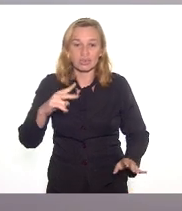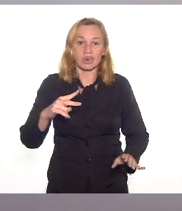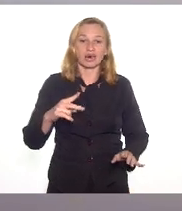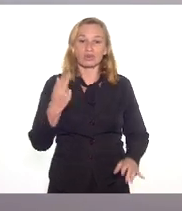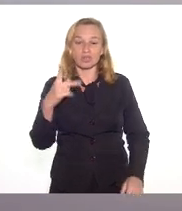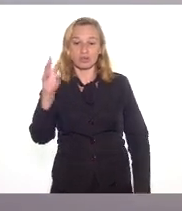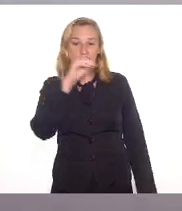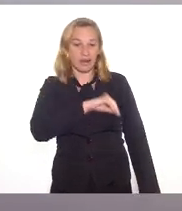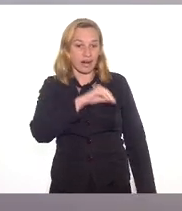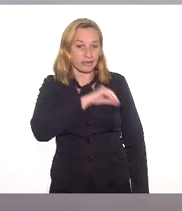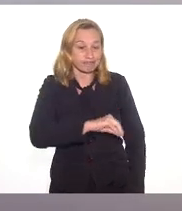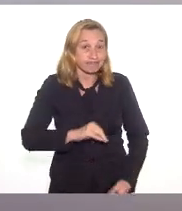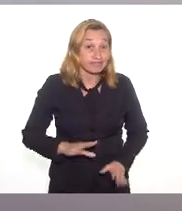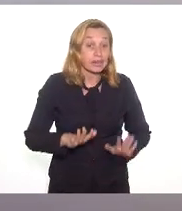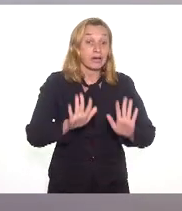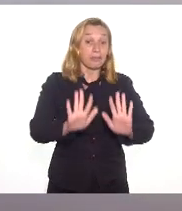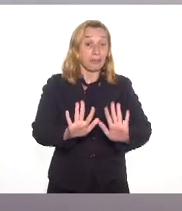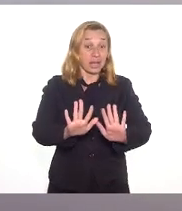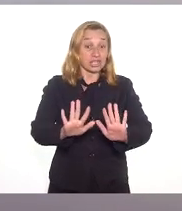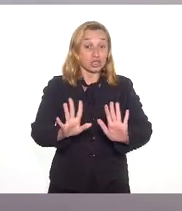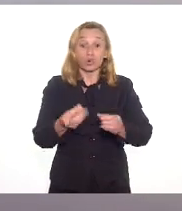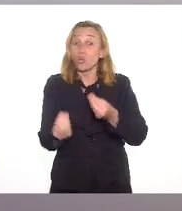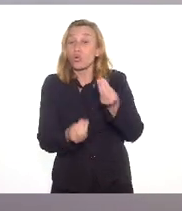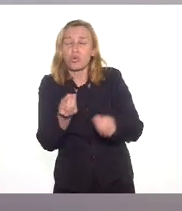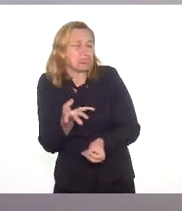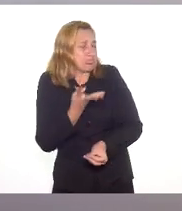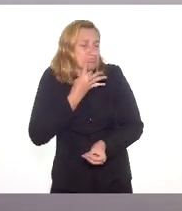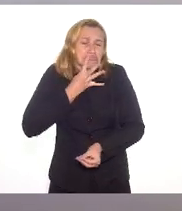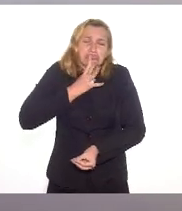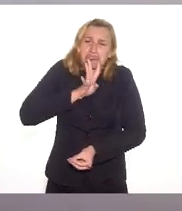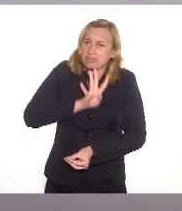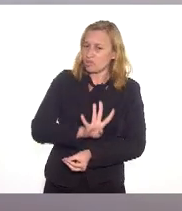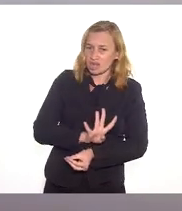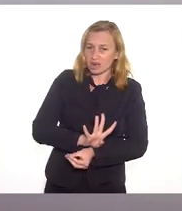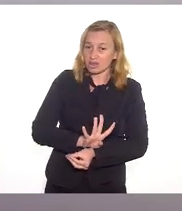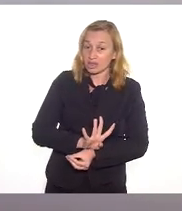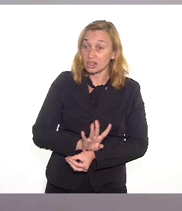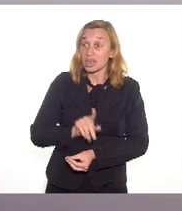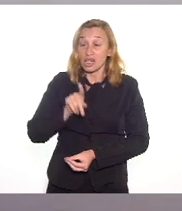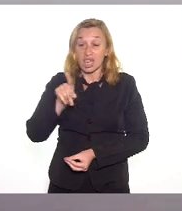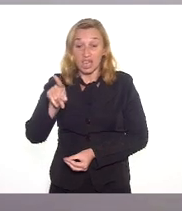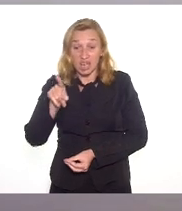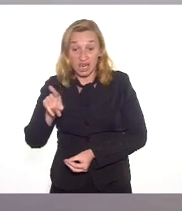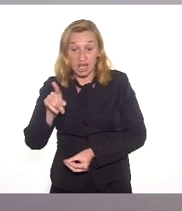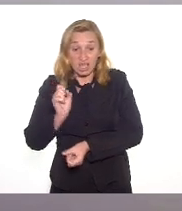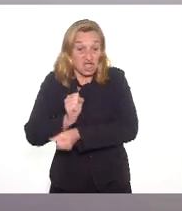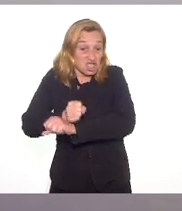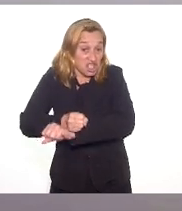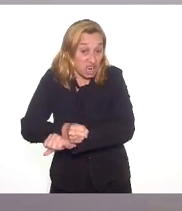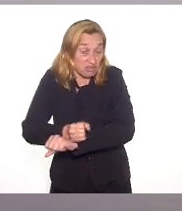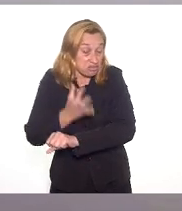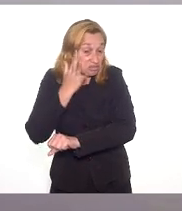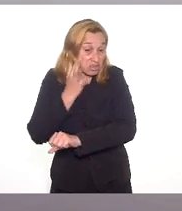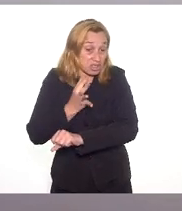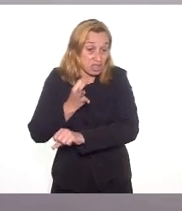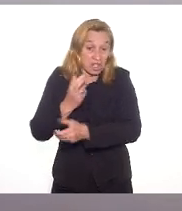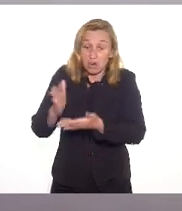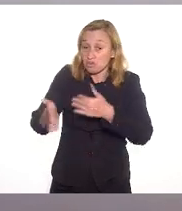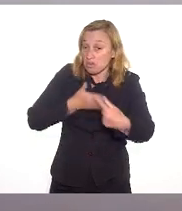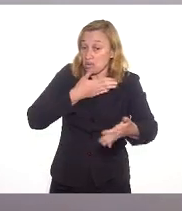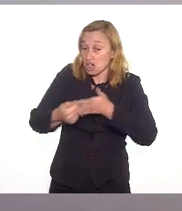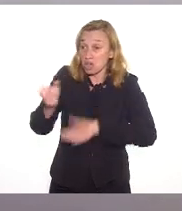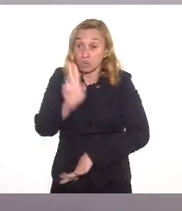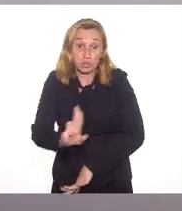salário. Mas como não quer reconhecer, é ele escravo sem ser de qualquer usuário.